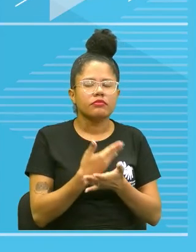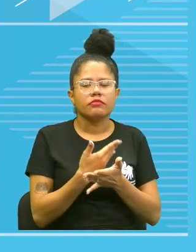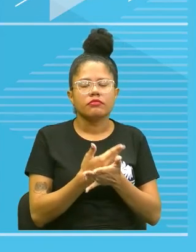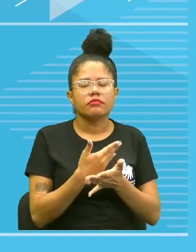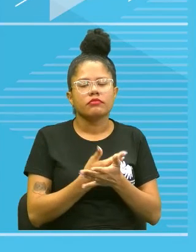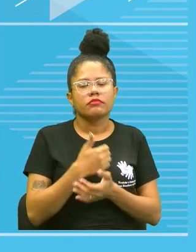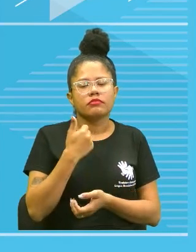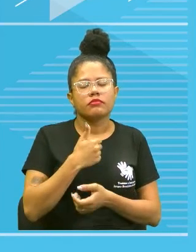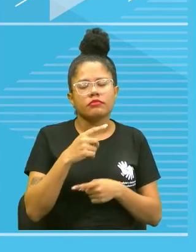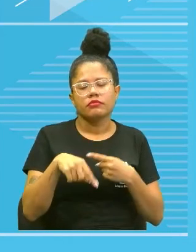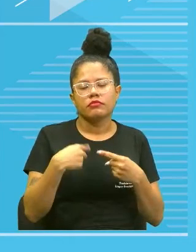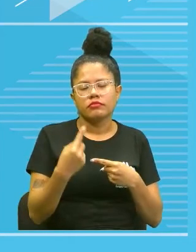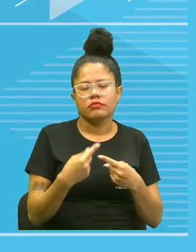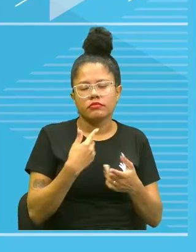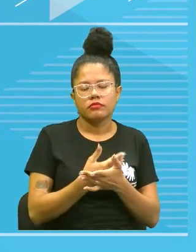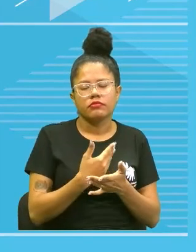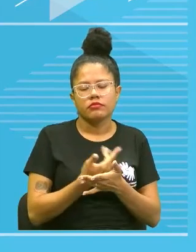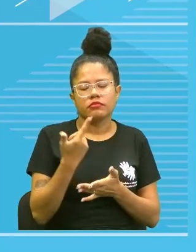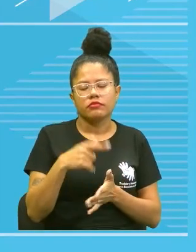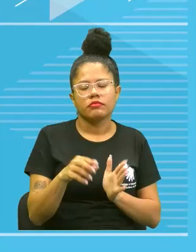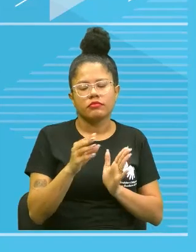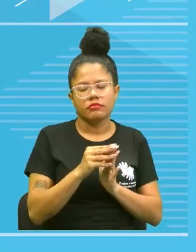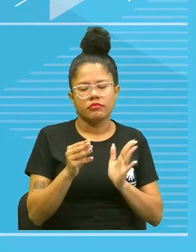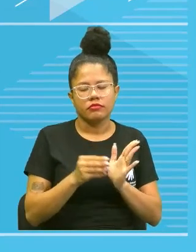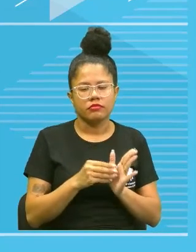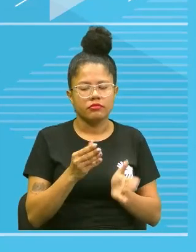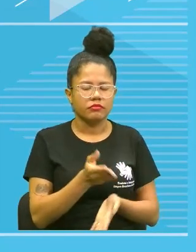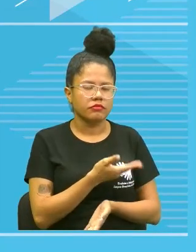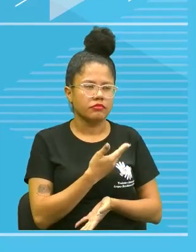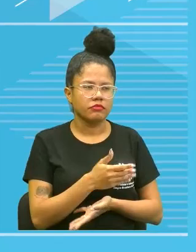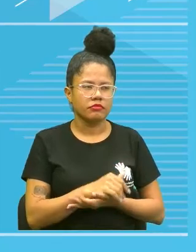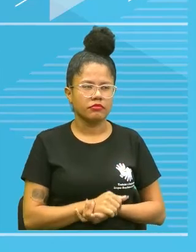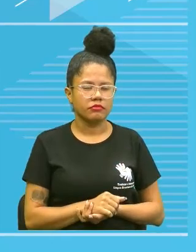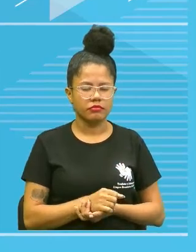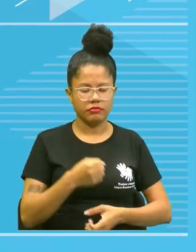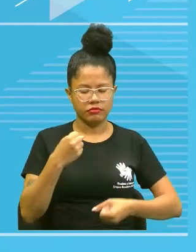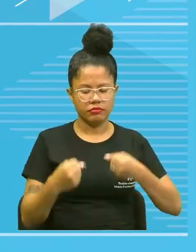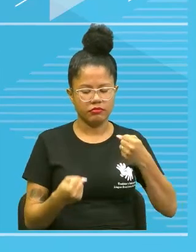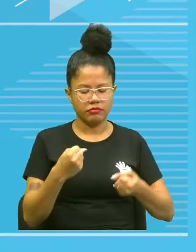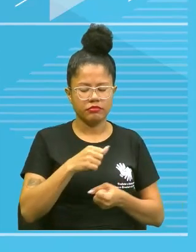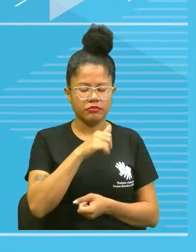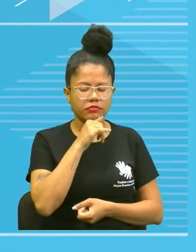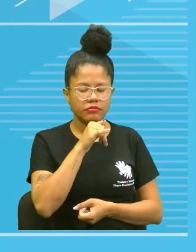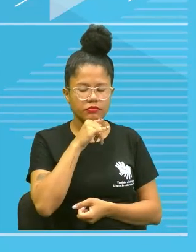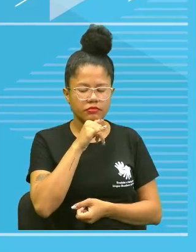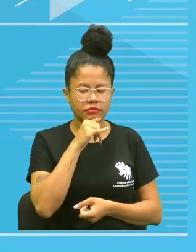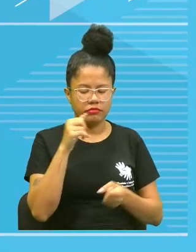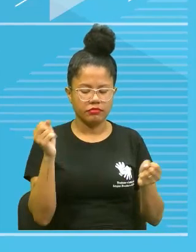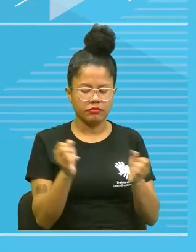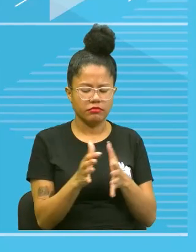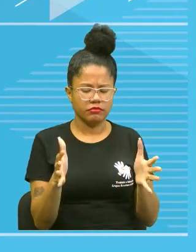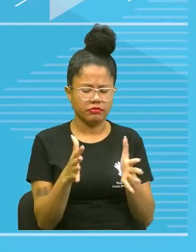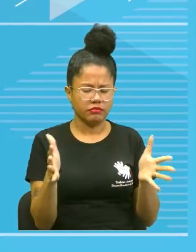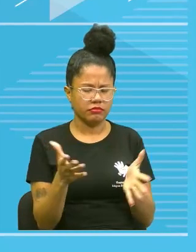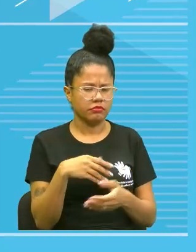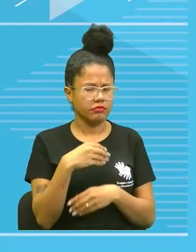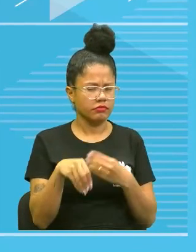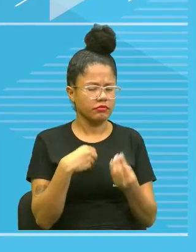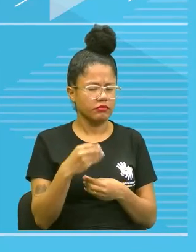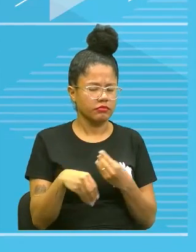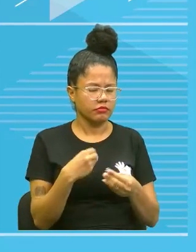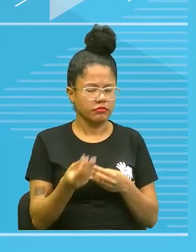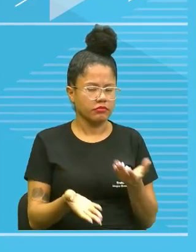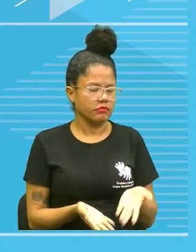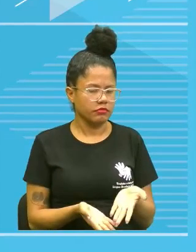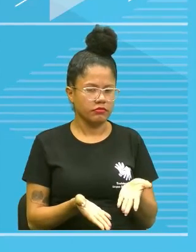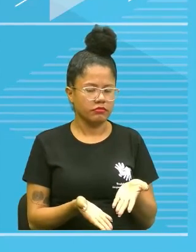chegar em refrigeração. No caso de um motor de carro, por exemplo, é a explosão da mistura de combustível